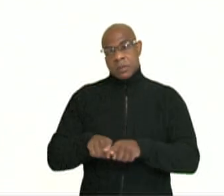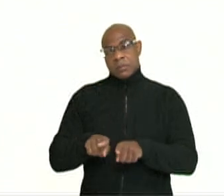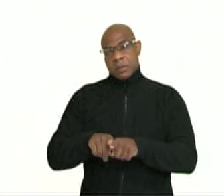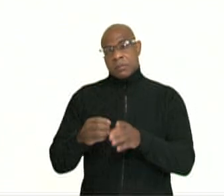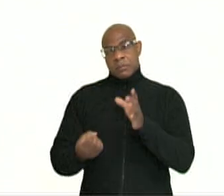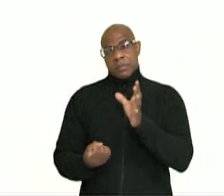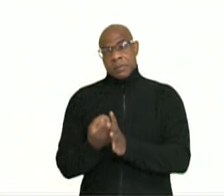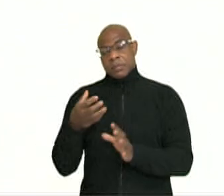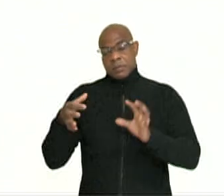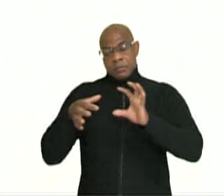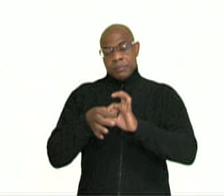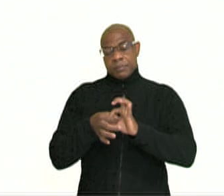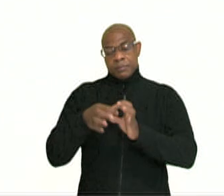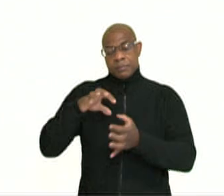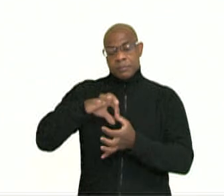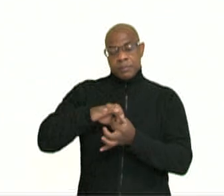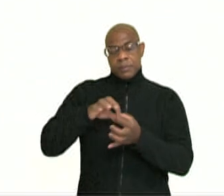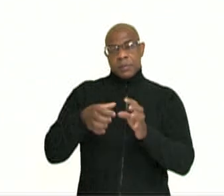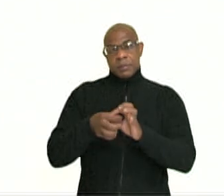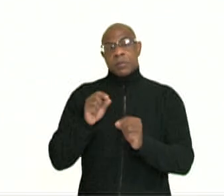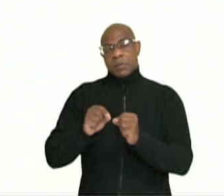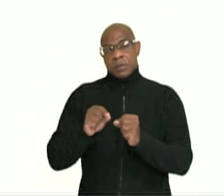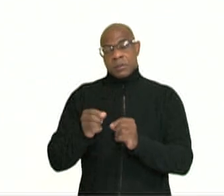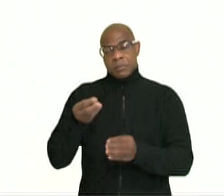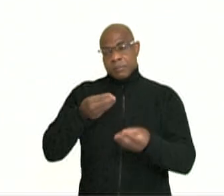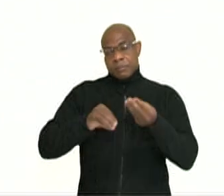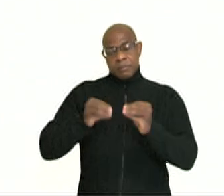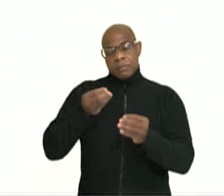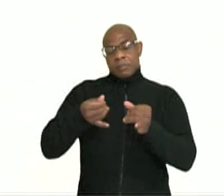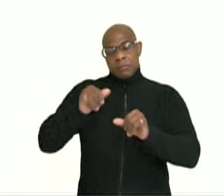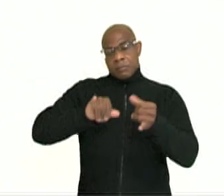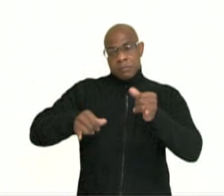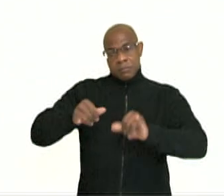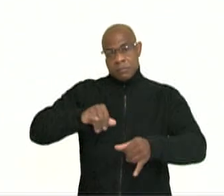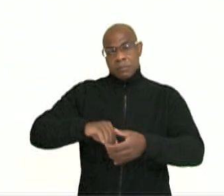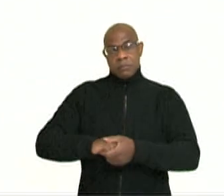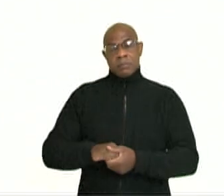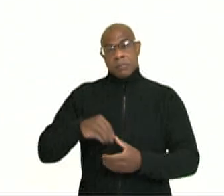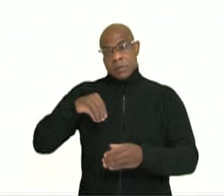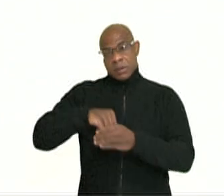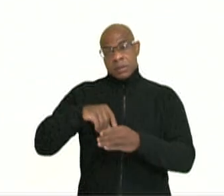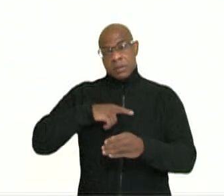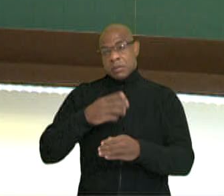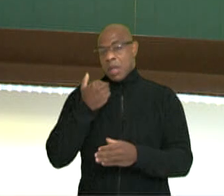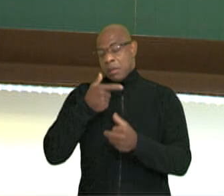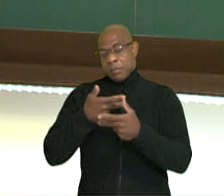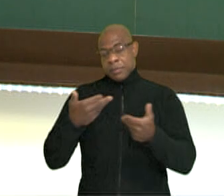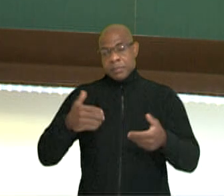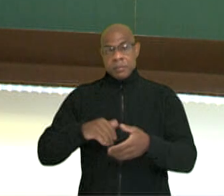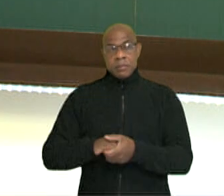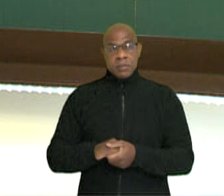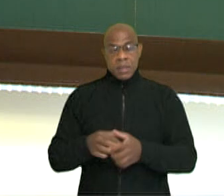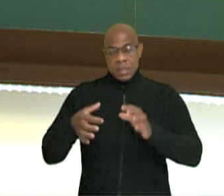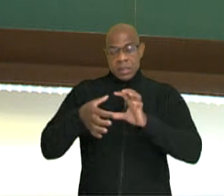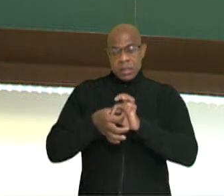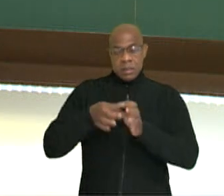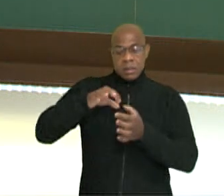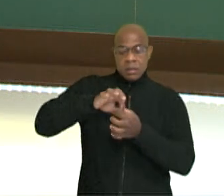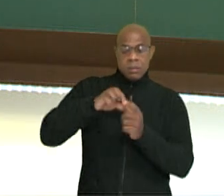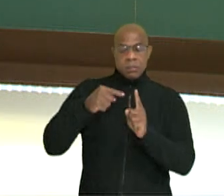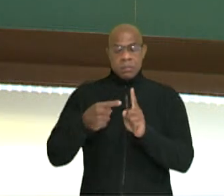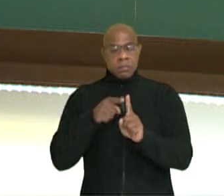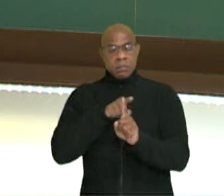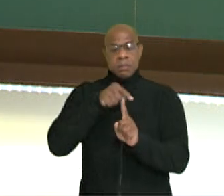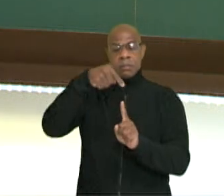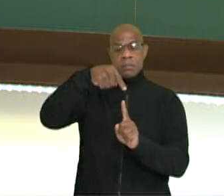das ligações químicas presentes na composição química desses alimentos. Então, as ligações que acontecem aí no nosso corpo estão